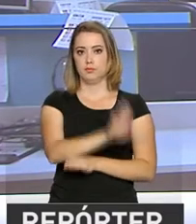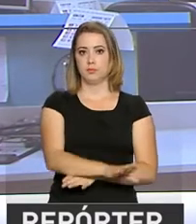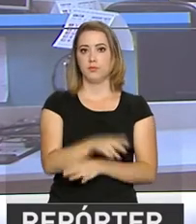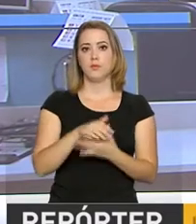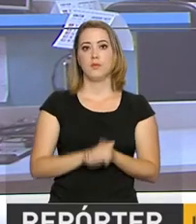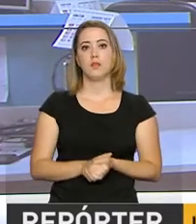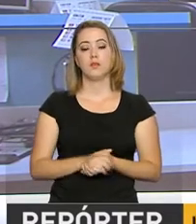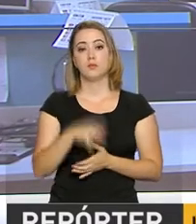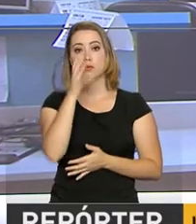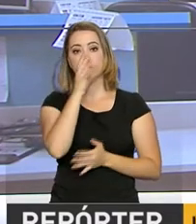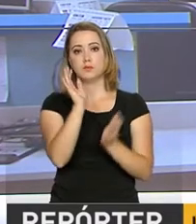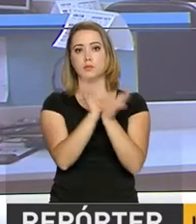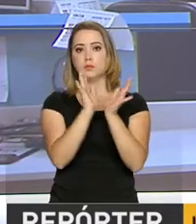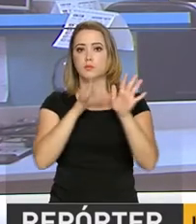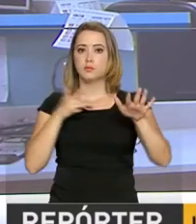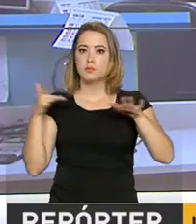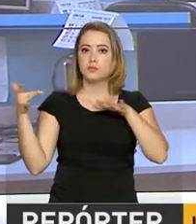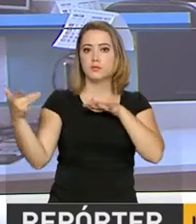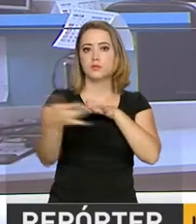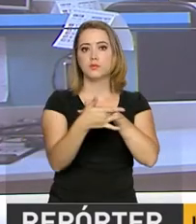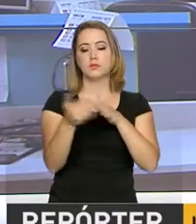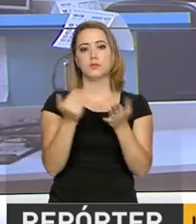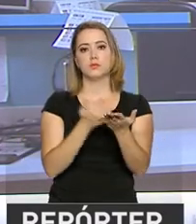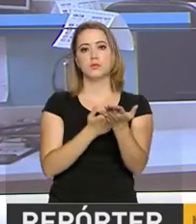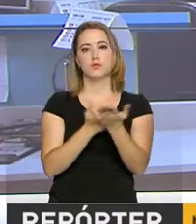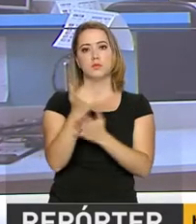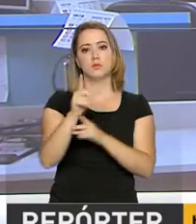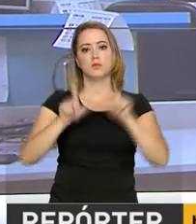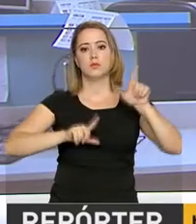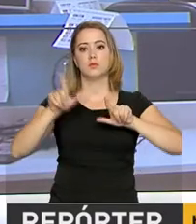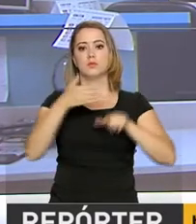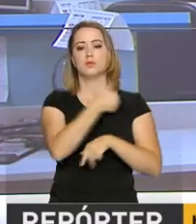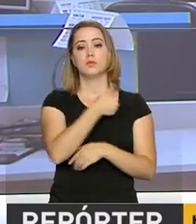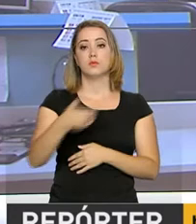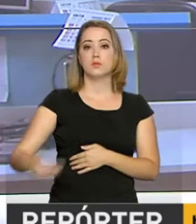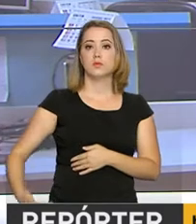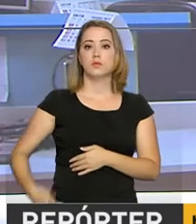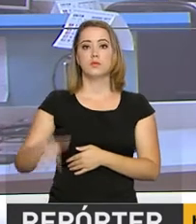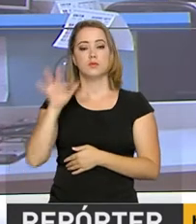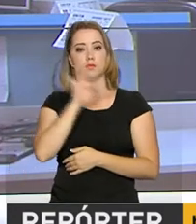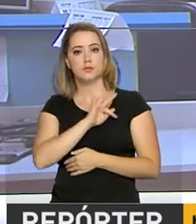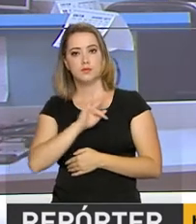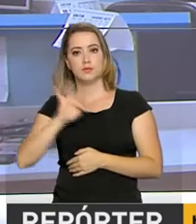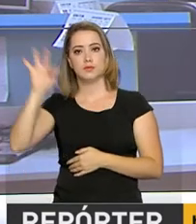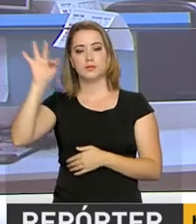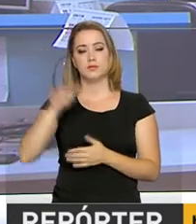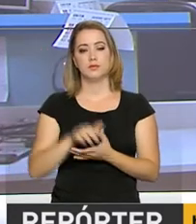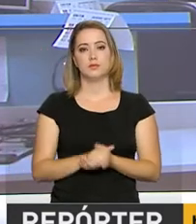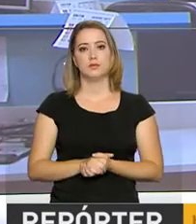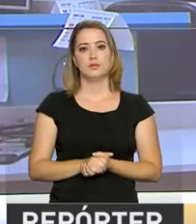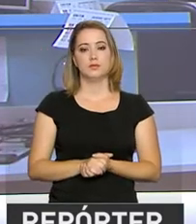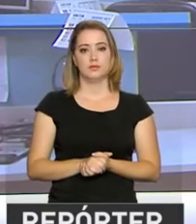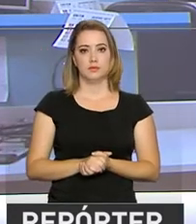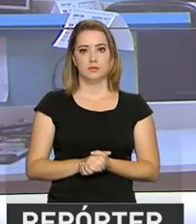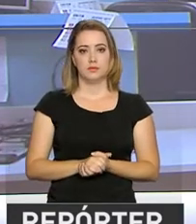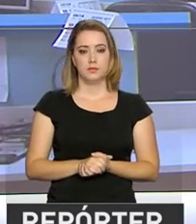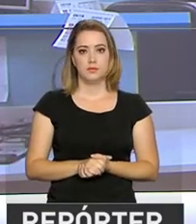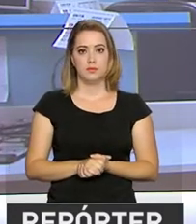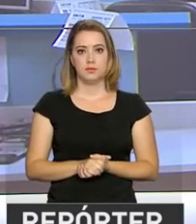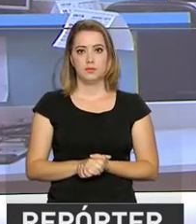nbr acompanhe as novidades também pelas nossas redes sociais continuem com a gente aqui na tv nbr a tv do governo